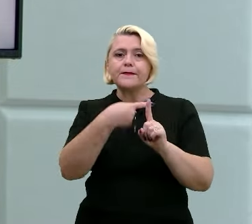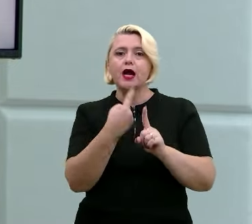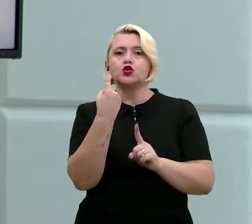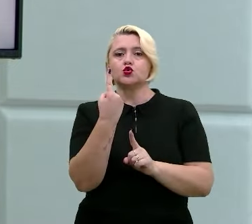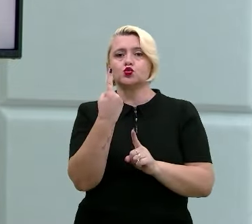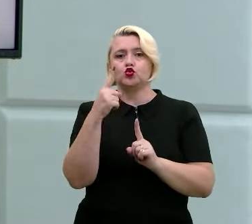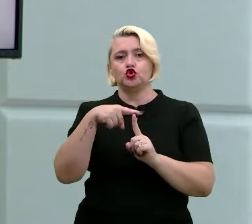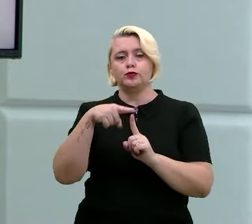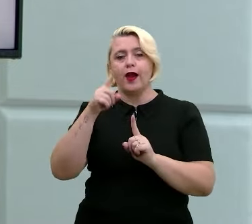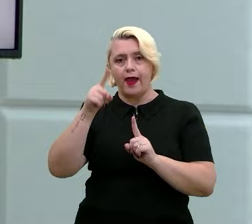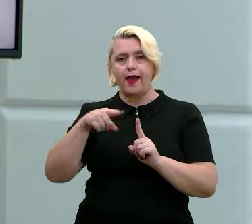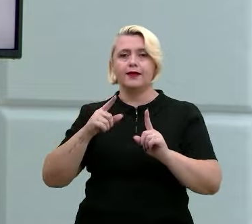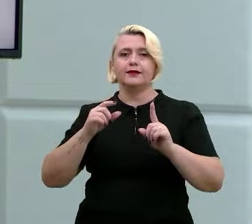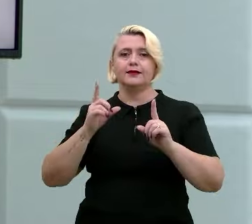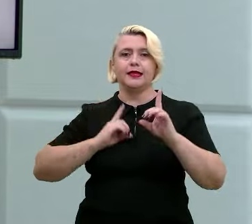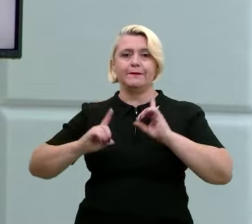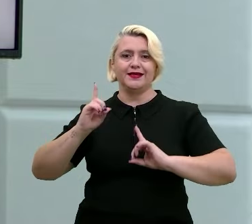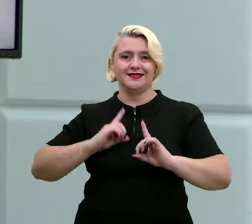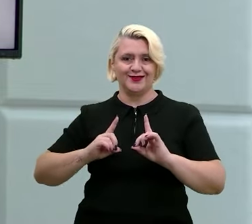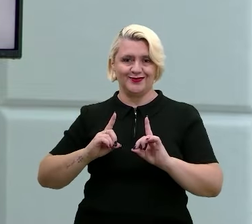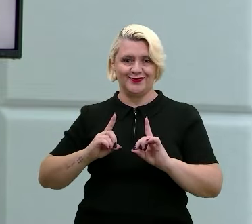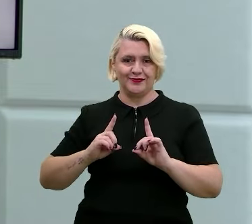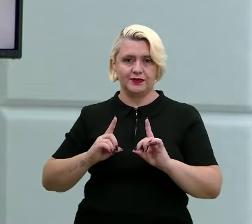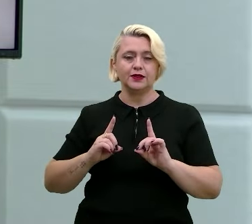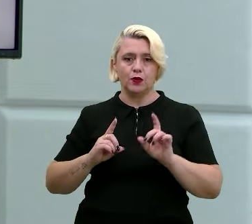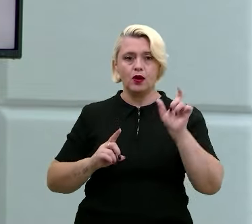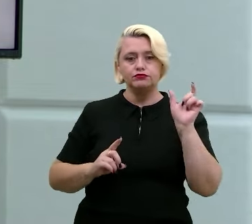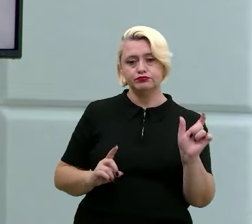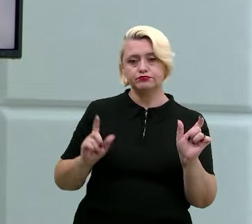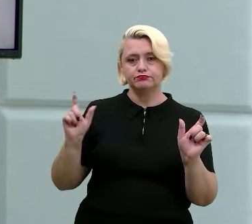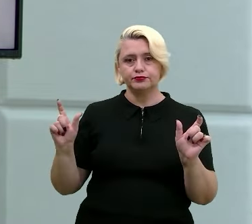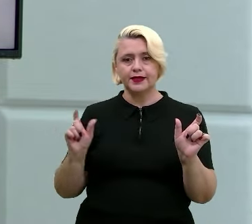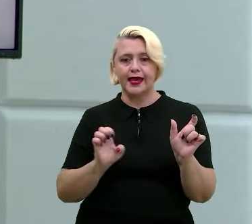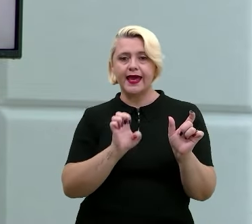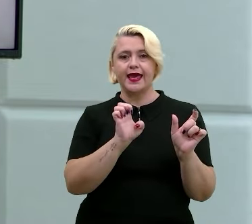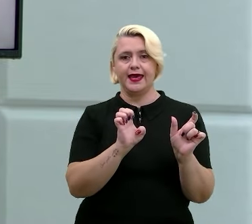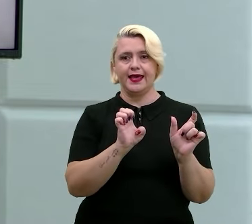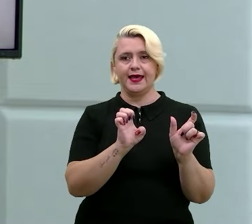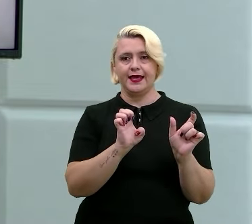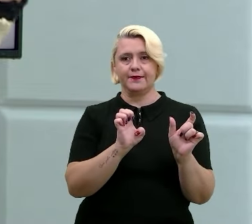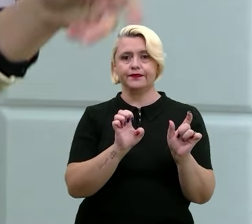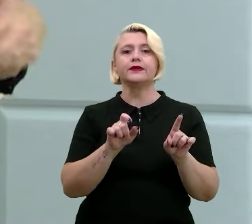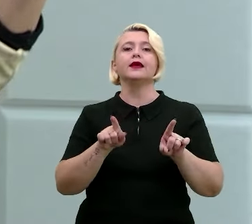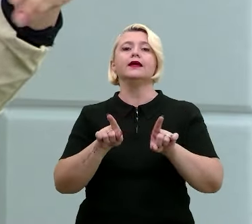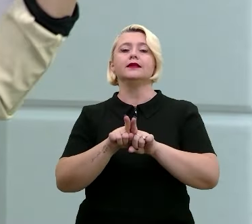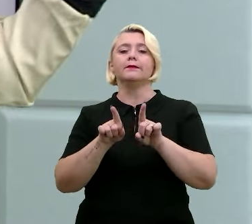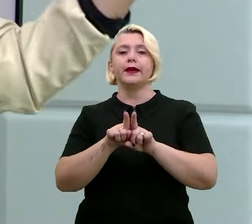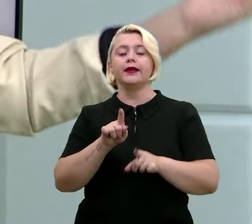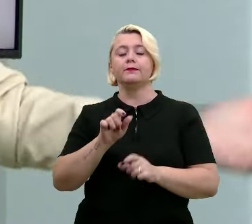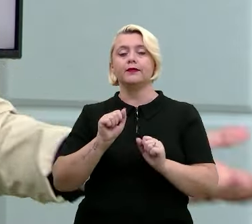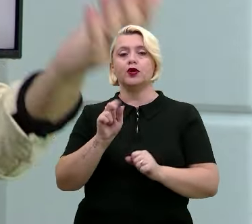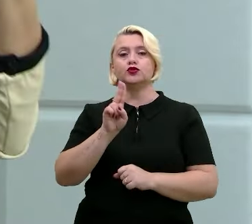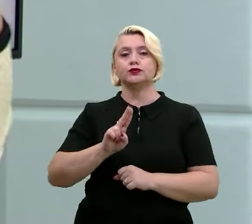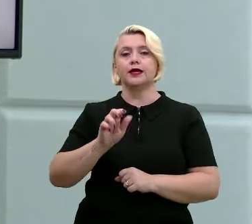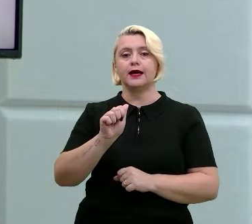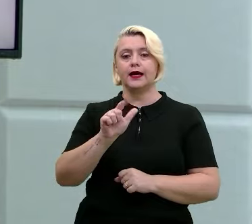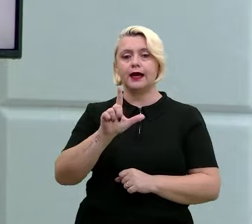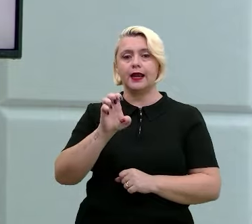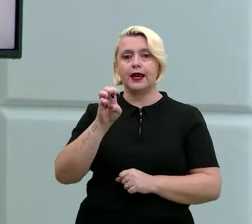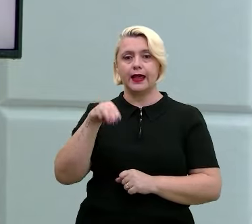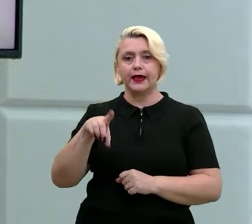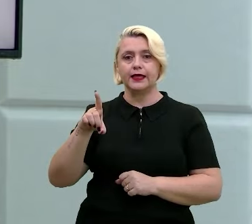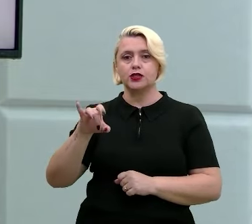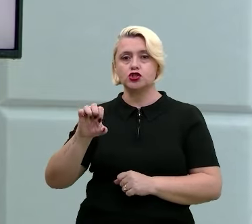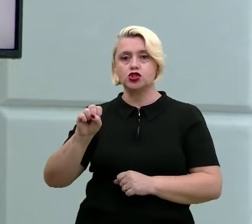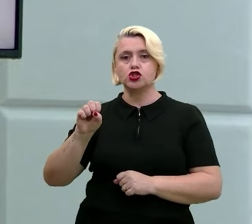E depressão. Ou eu coloco o além disso. Além disso, pode trazer outros problemas. Não